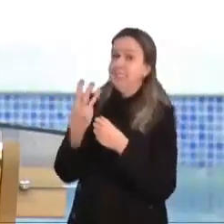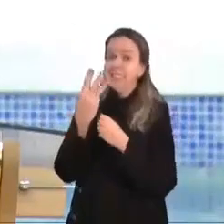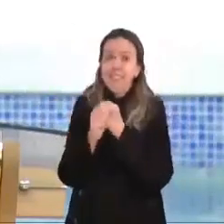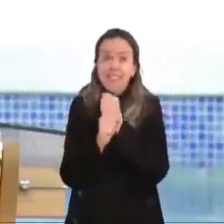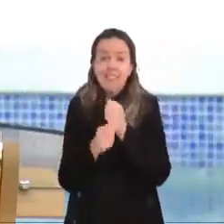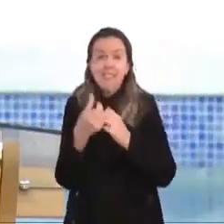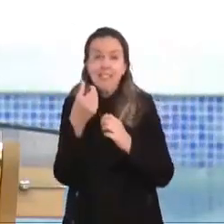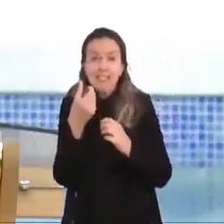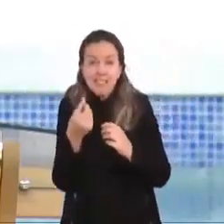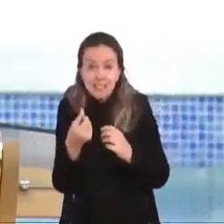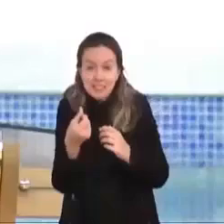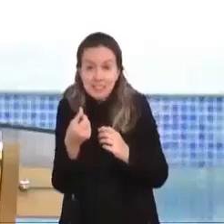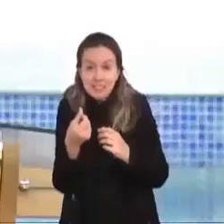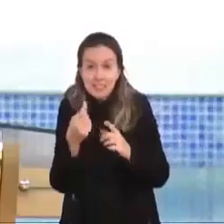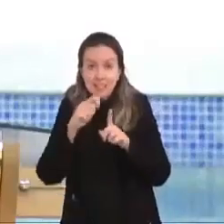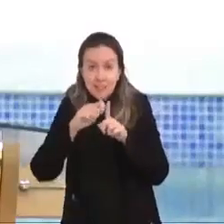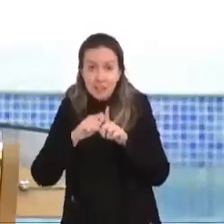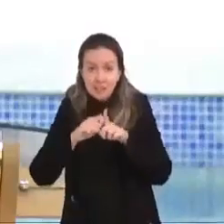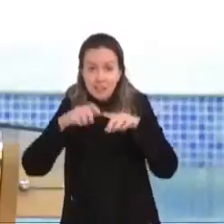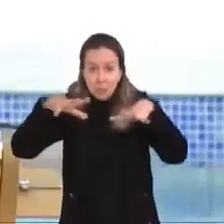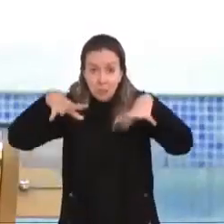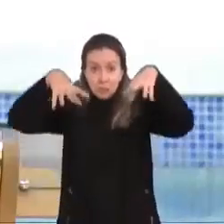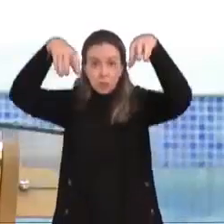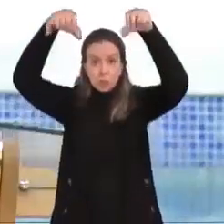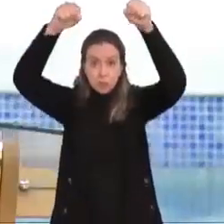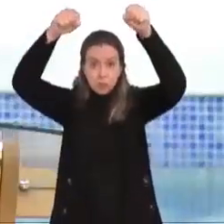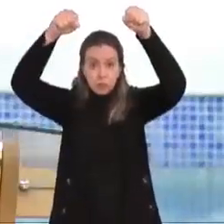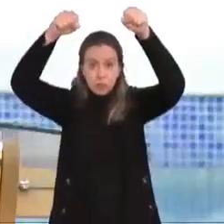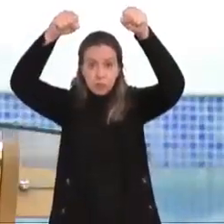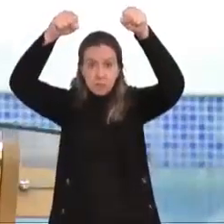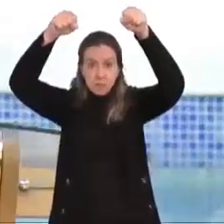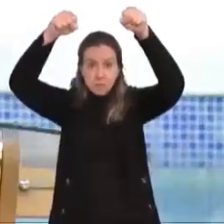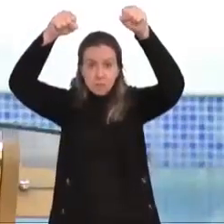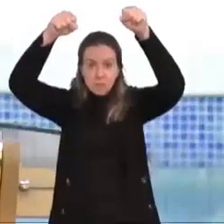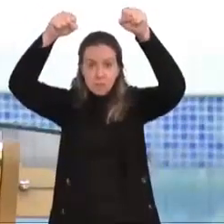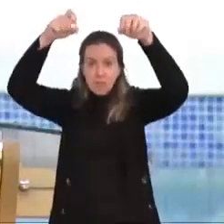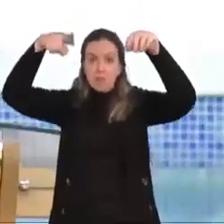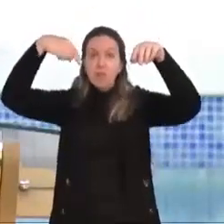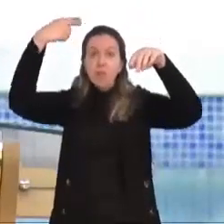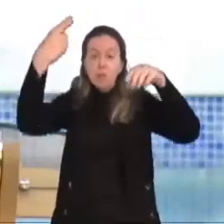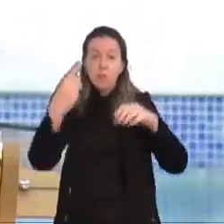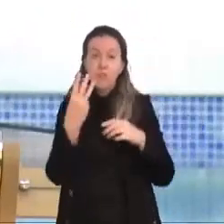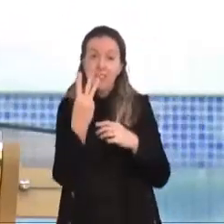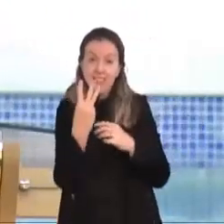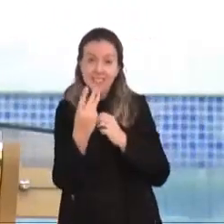orou. E Deus, que fechou os céus lá atrás, abriu os céus.